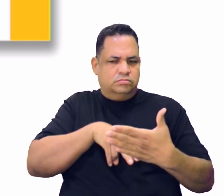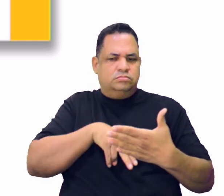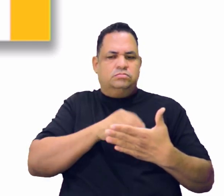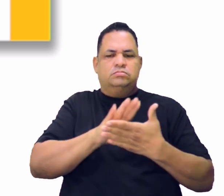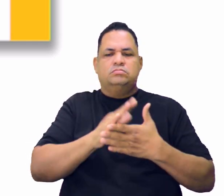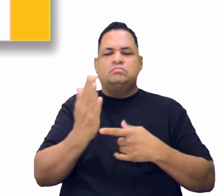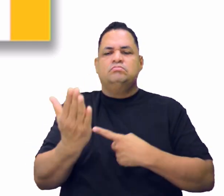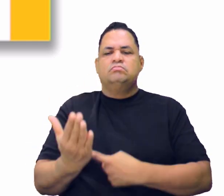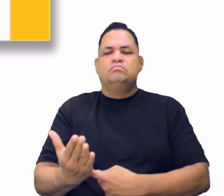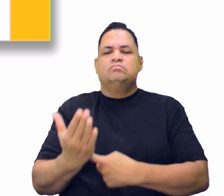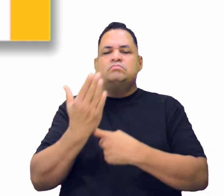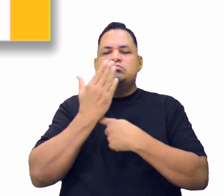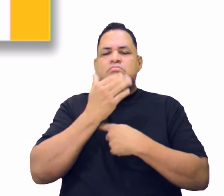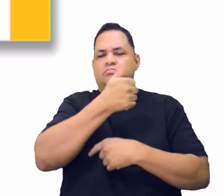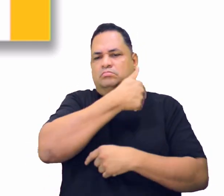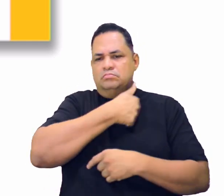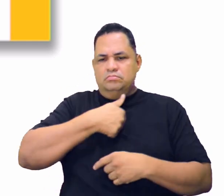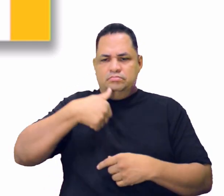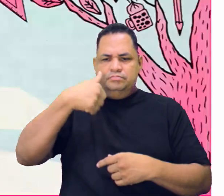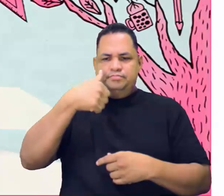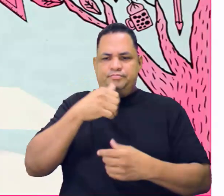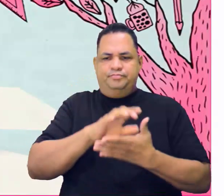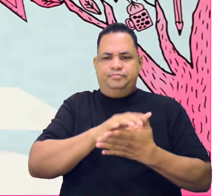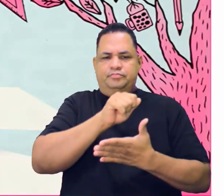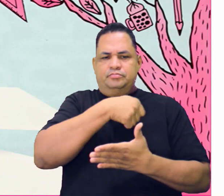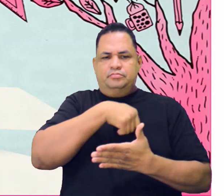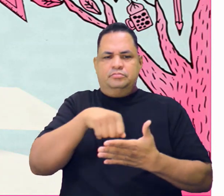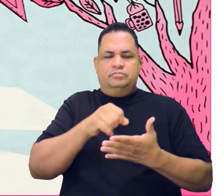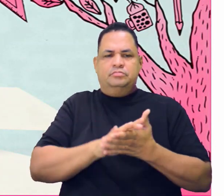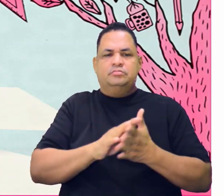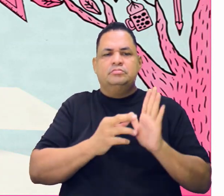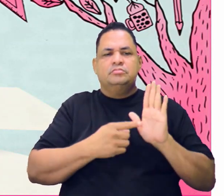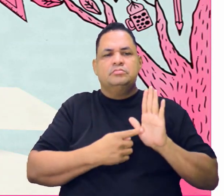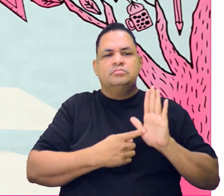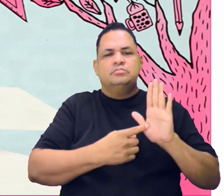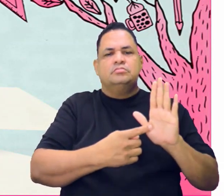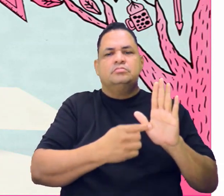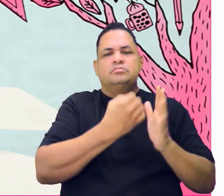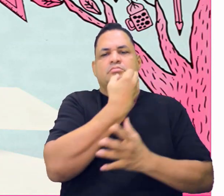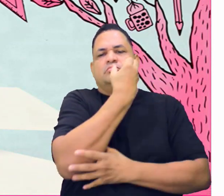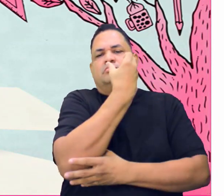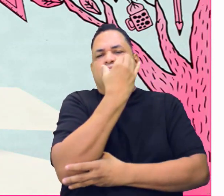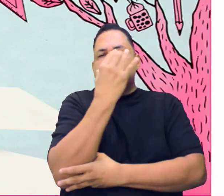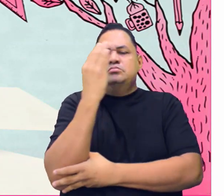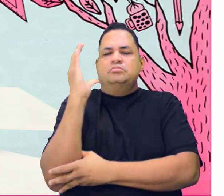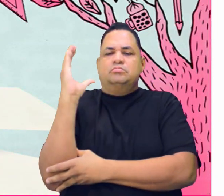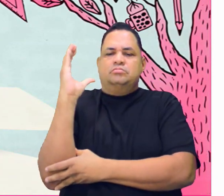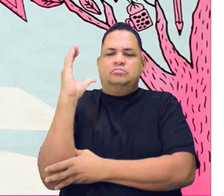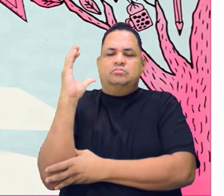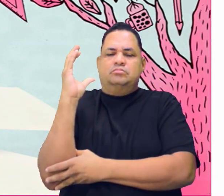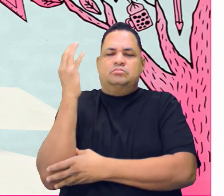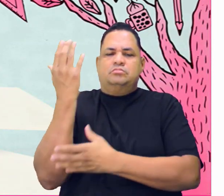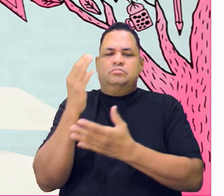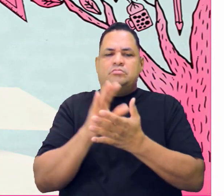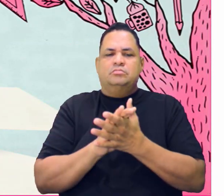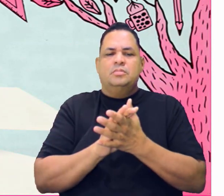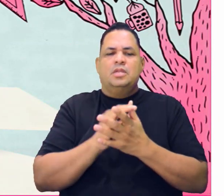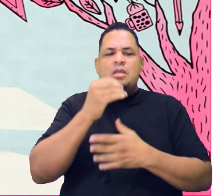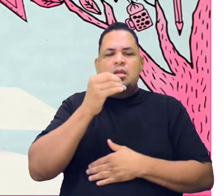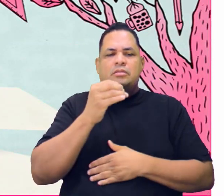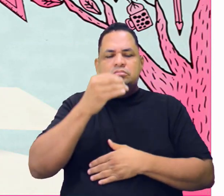leitura. Apresentando a vocês a nossa árvore do conhecimento. Sempre na abertura das